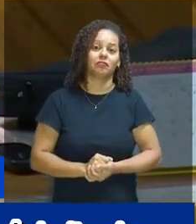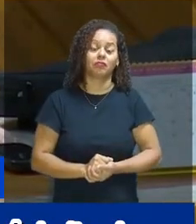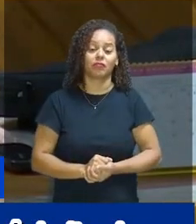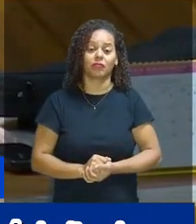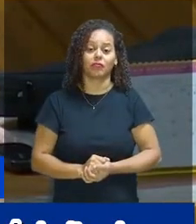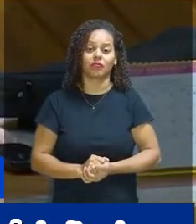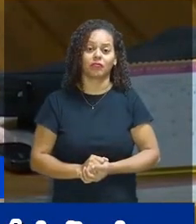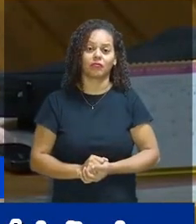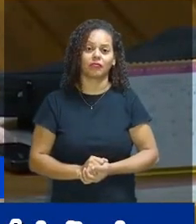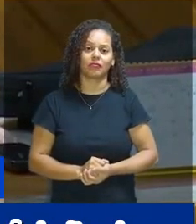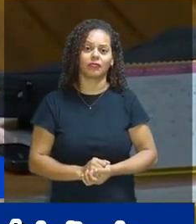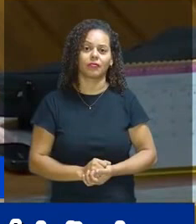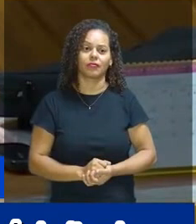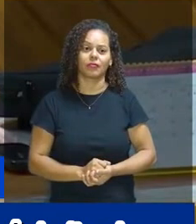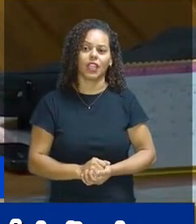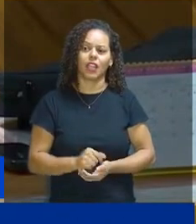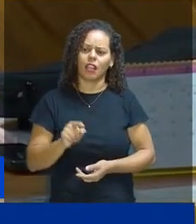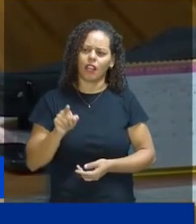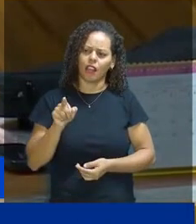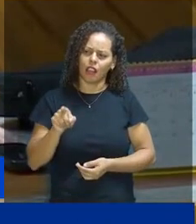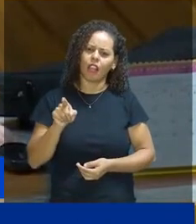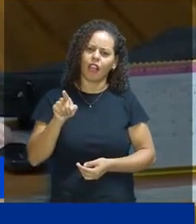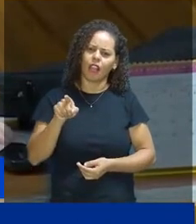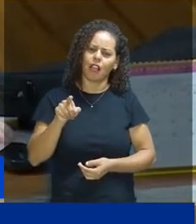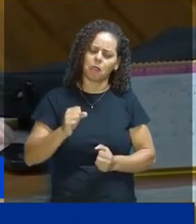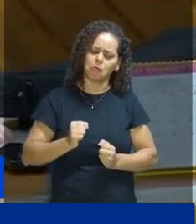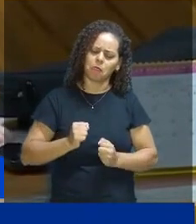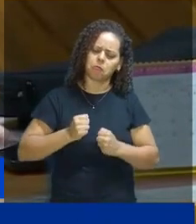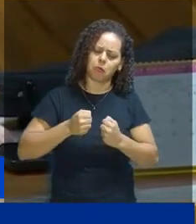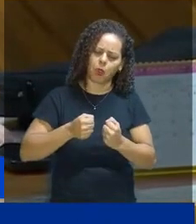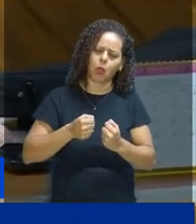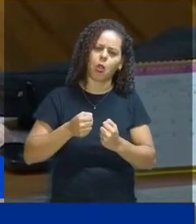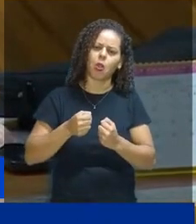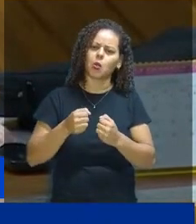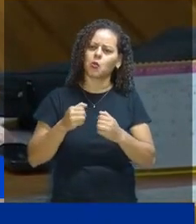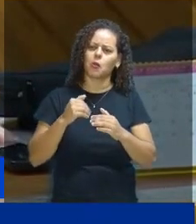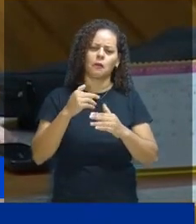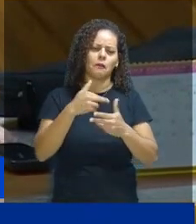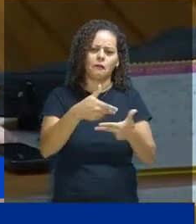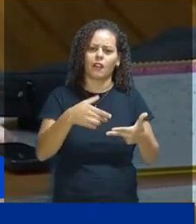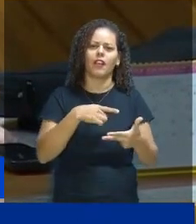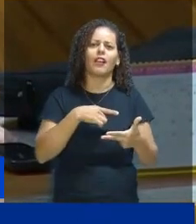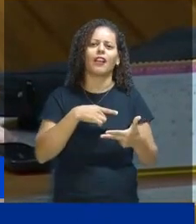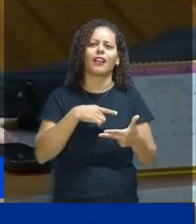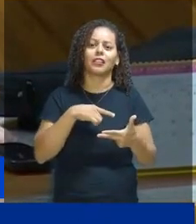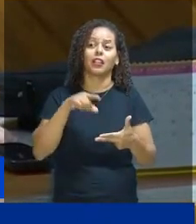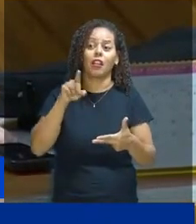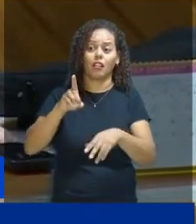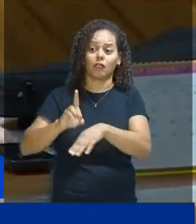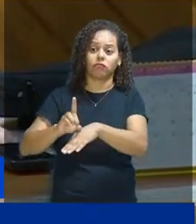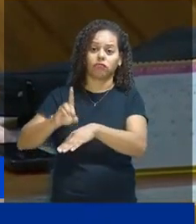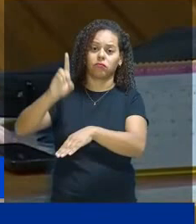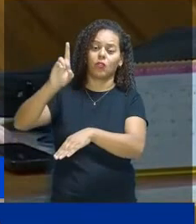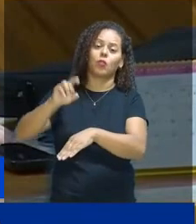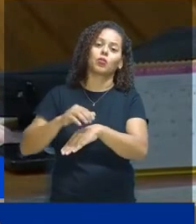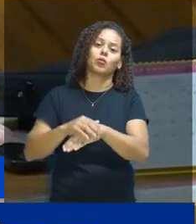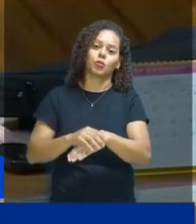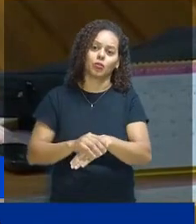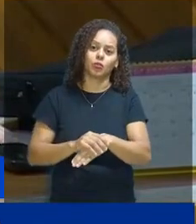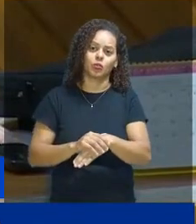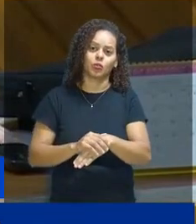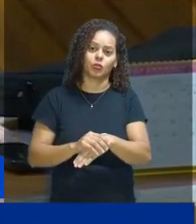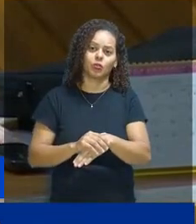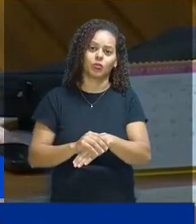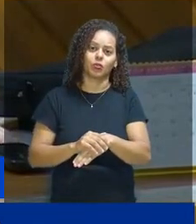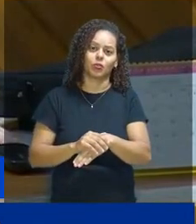é um colega que é dedicado, além de ser dedicado à magistratura, é dedicado à academia. O Fernando é doutor pela Federal